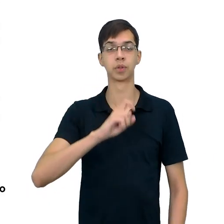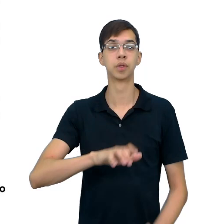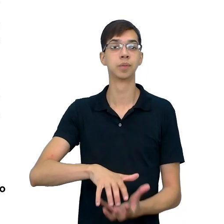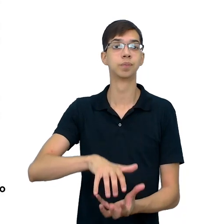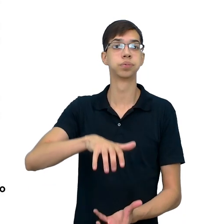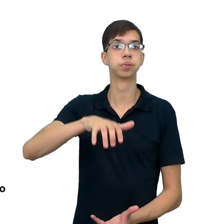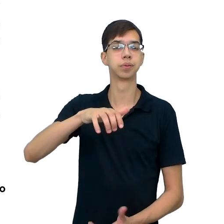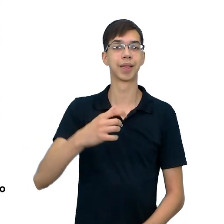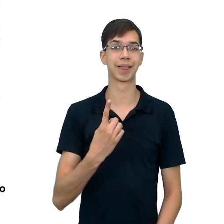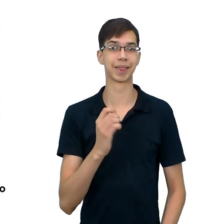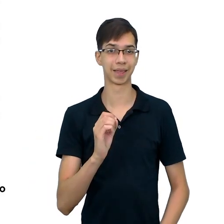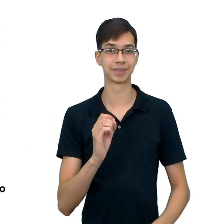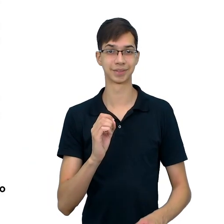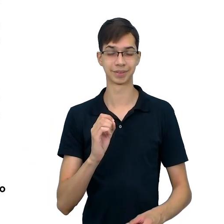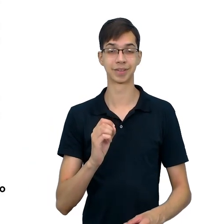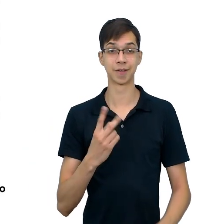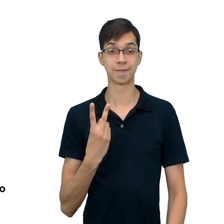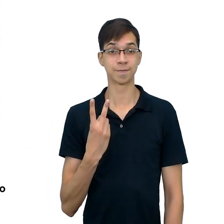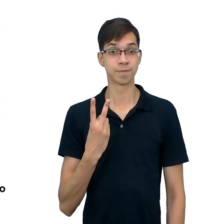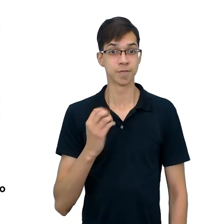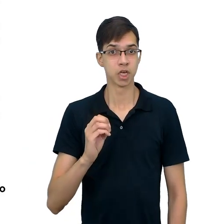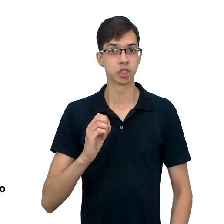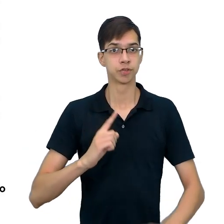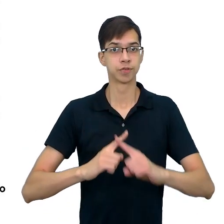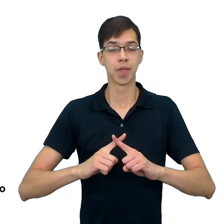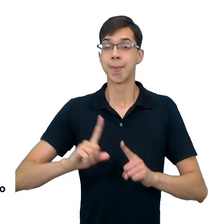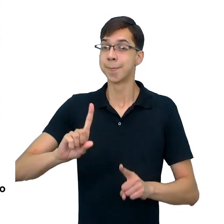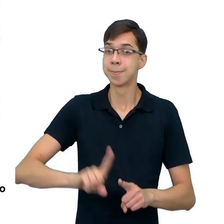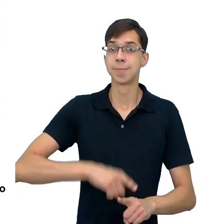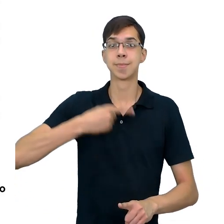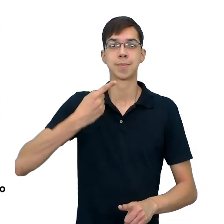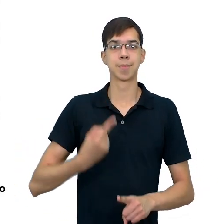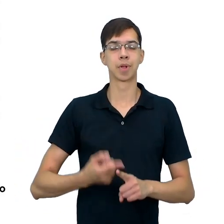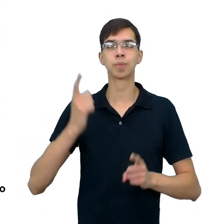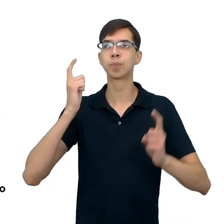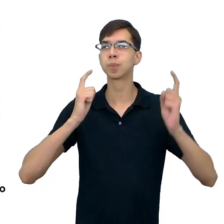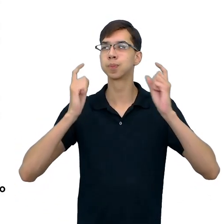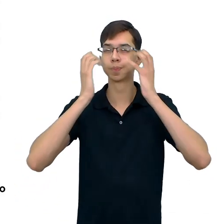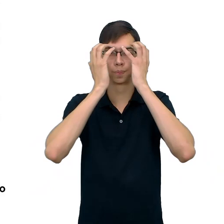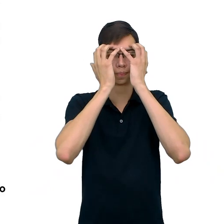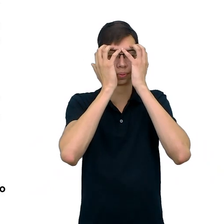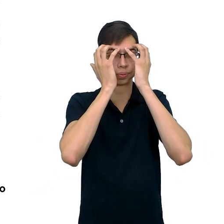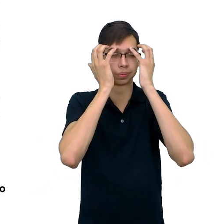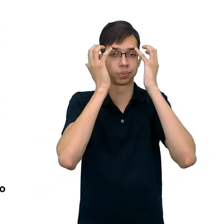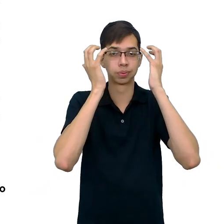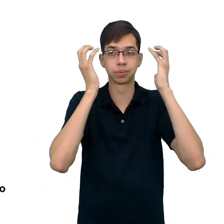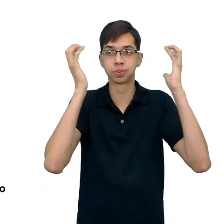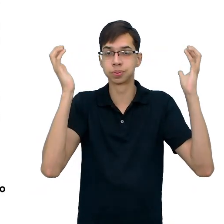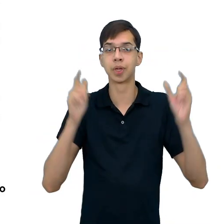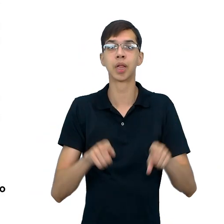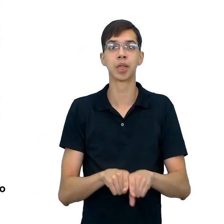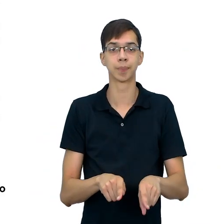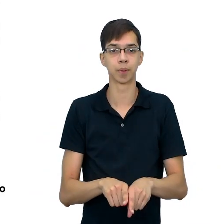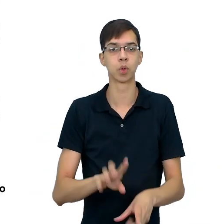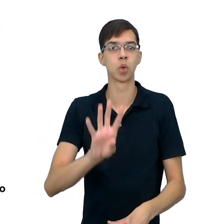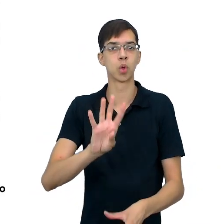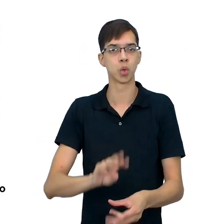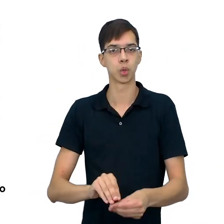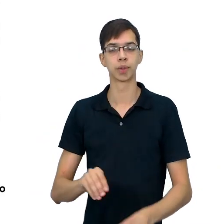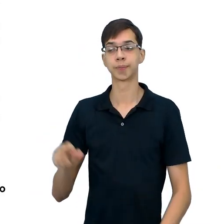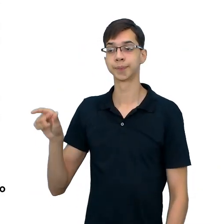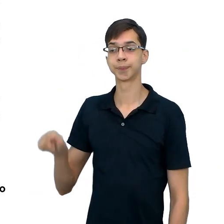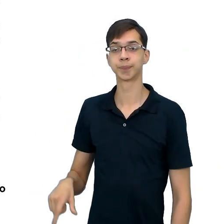torno de 10 a 20 vezes maior. Então, isso é preocupante, né? E para concluir, o autor, ele recorre